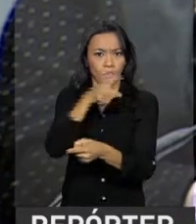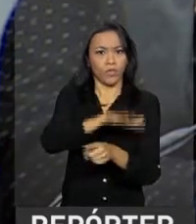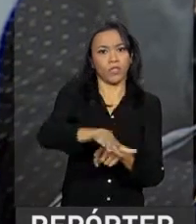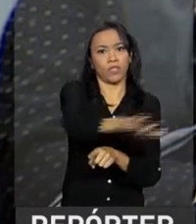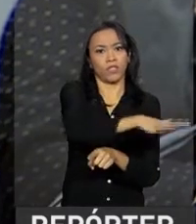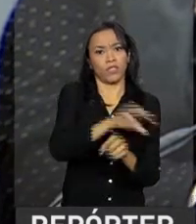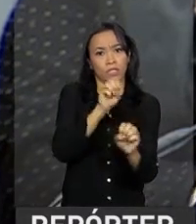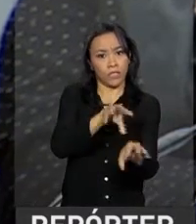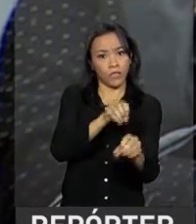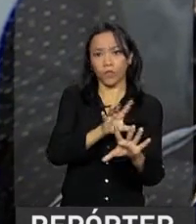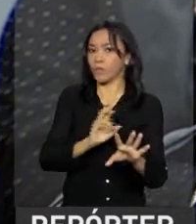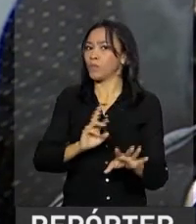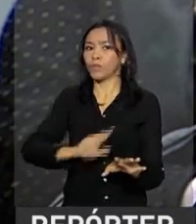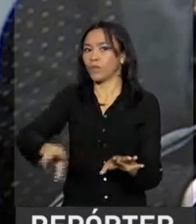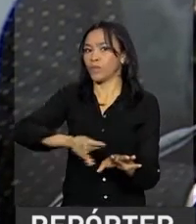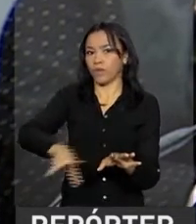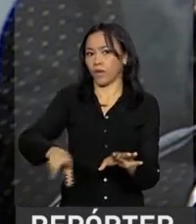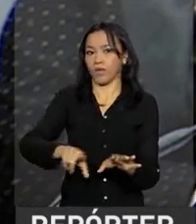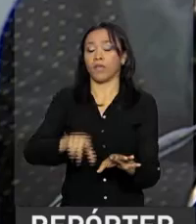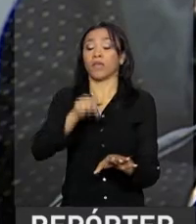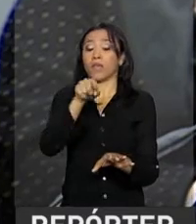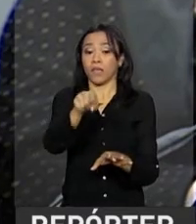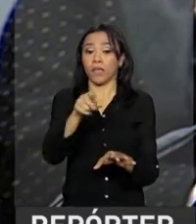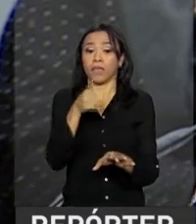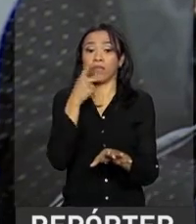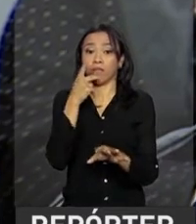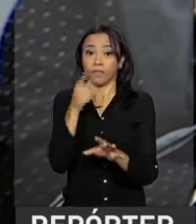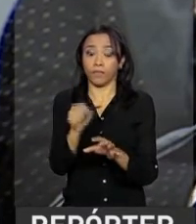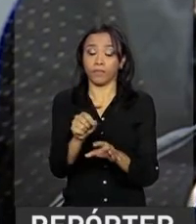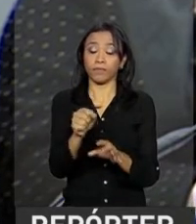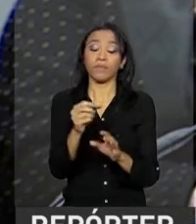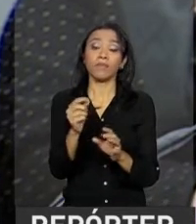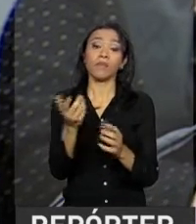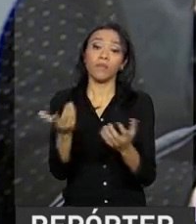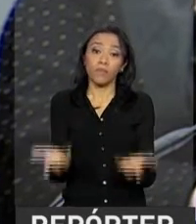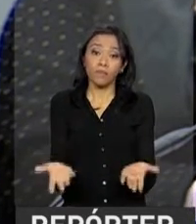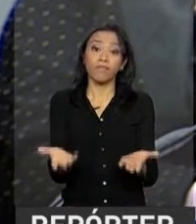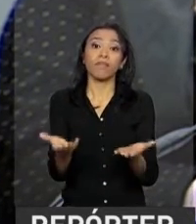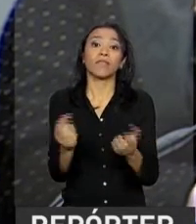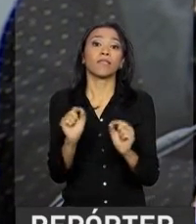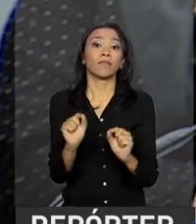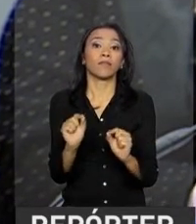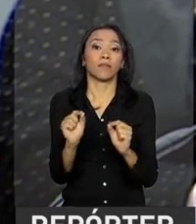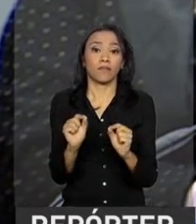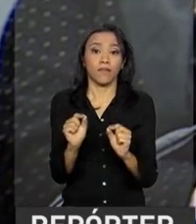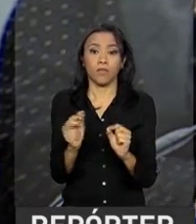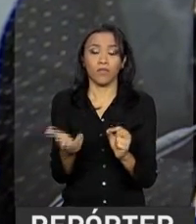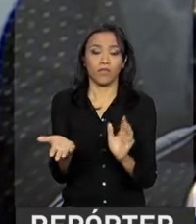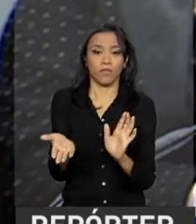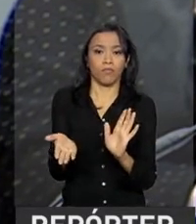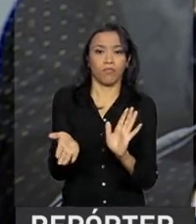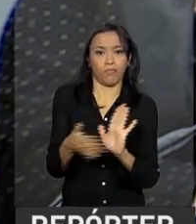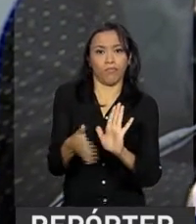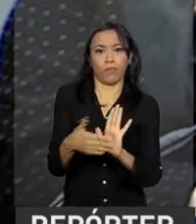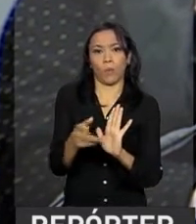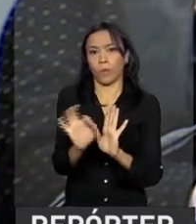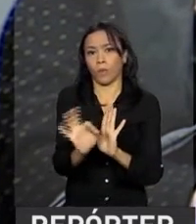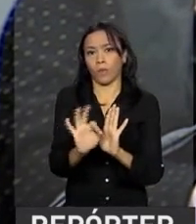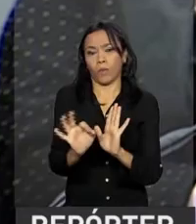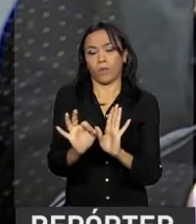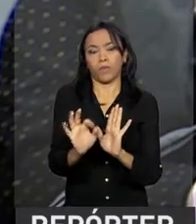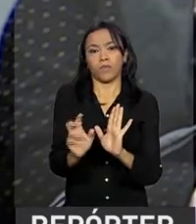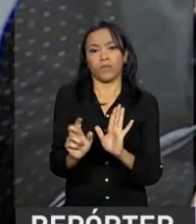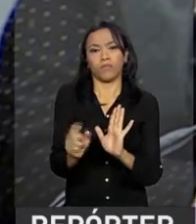Em ambos os setores, o gasto está acima do mínimo, acima do piso. E, portanto, não se propõe nenhum tipo